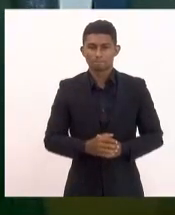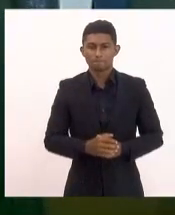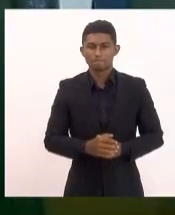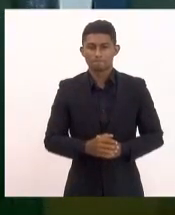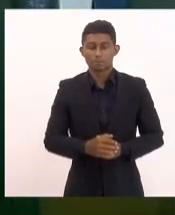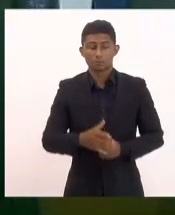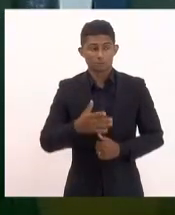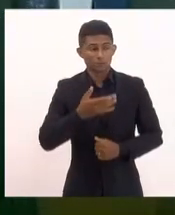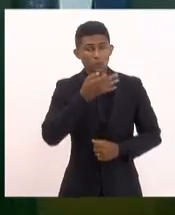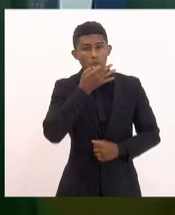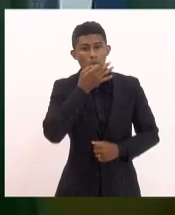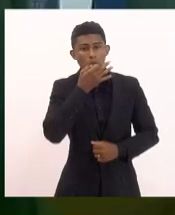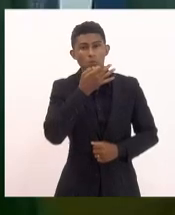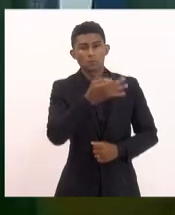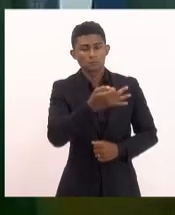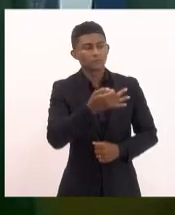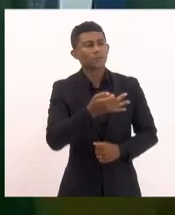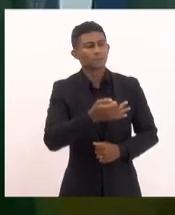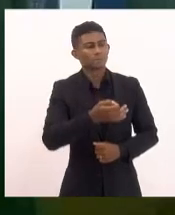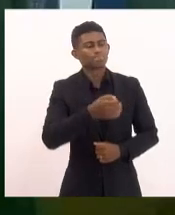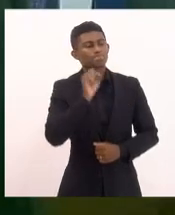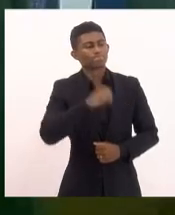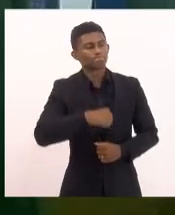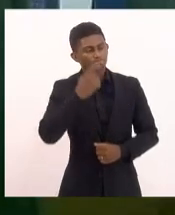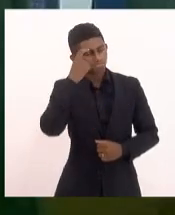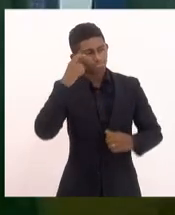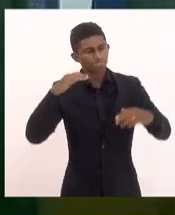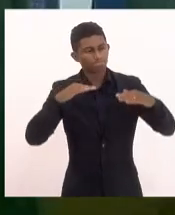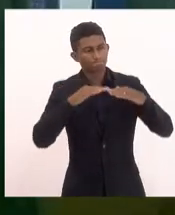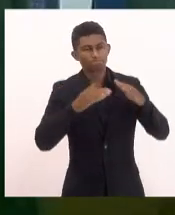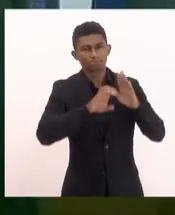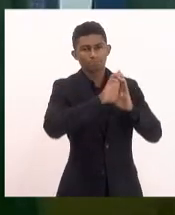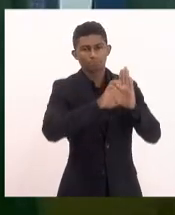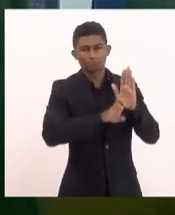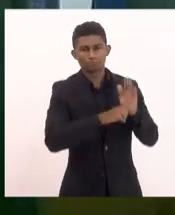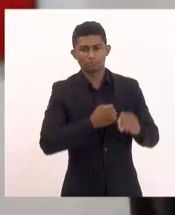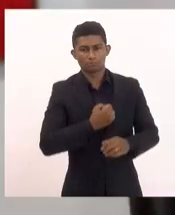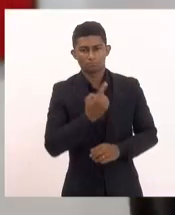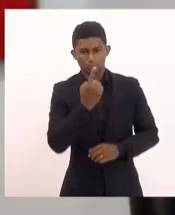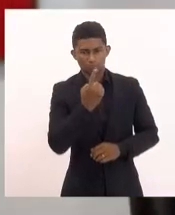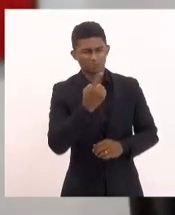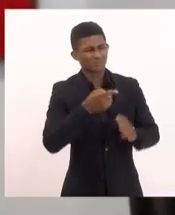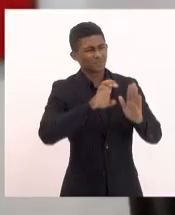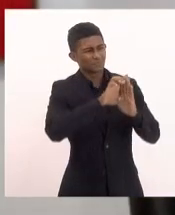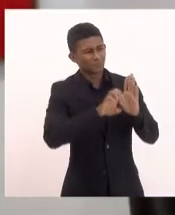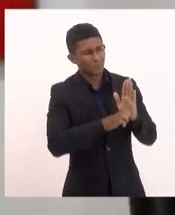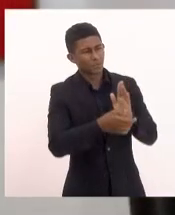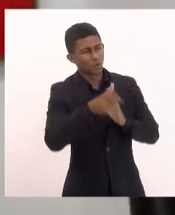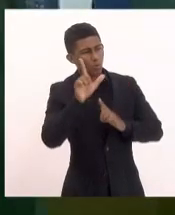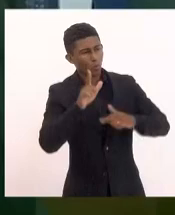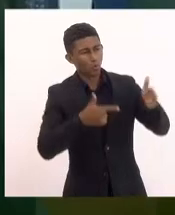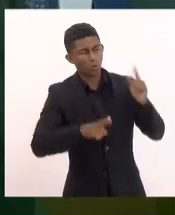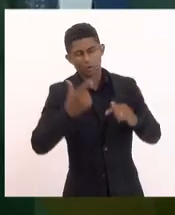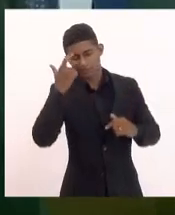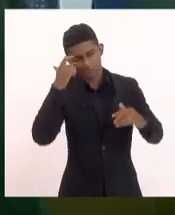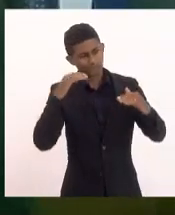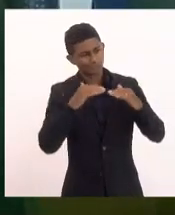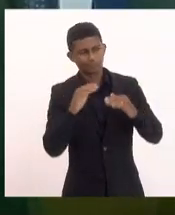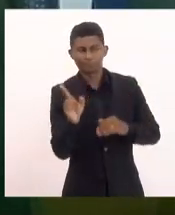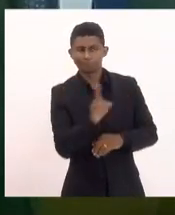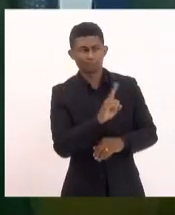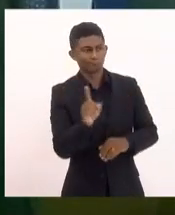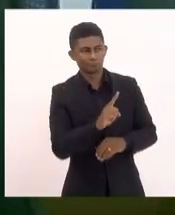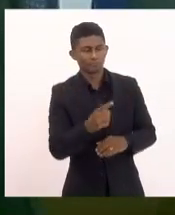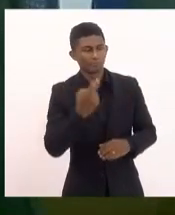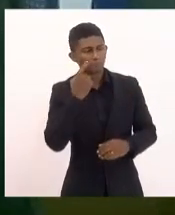Meu parecer, senhor presidente, é favorável à emenda 1, contrário às demais emendas, concluindo por substitutivo e pedindo forma final